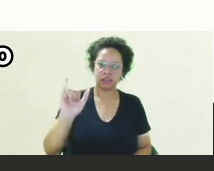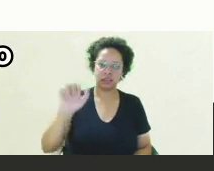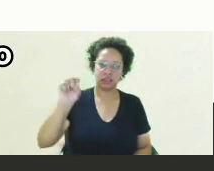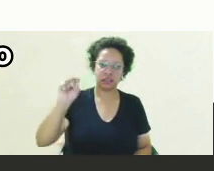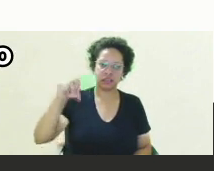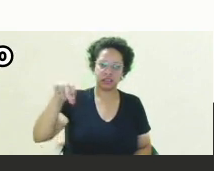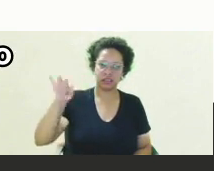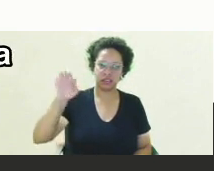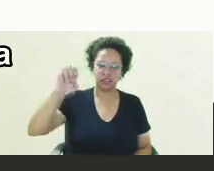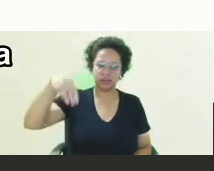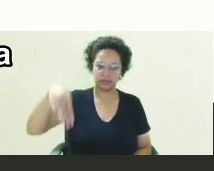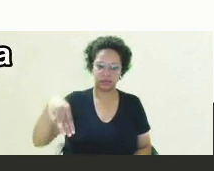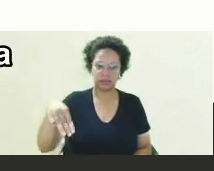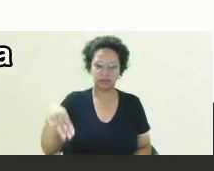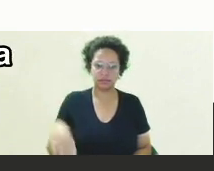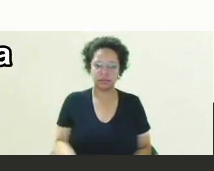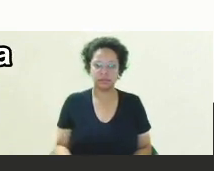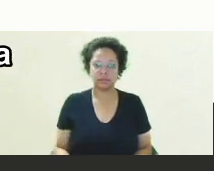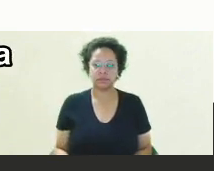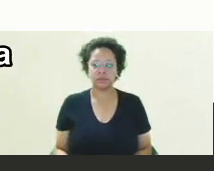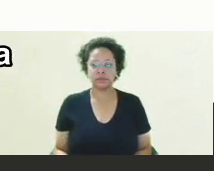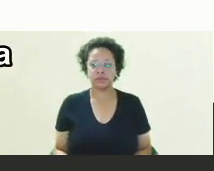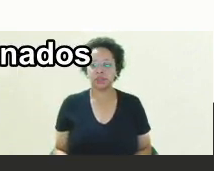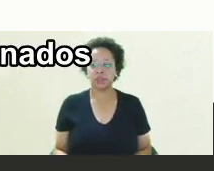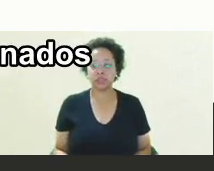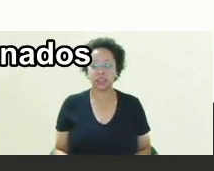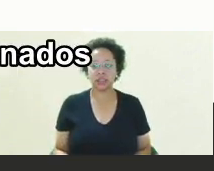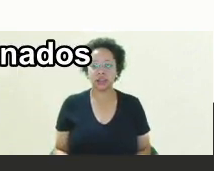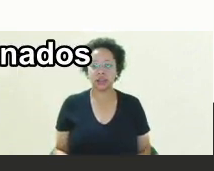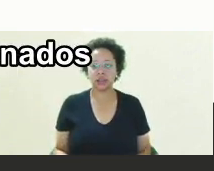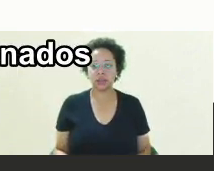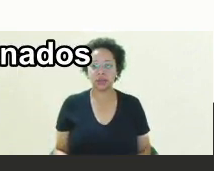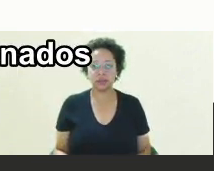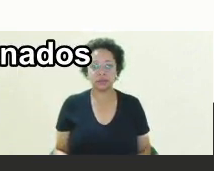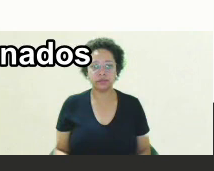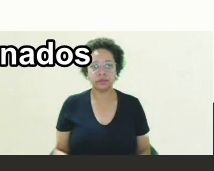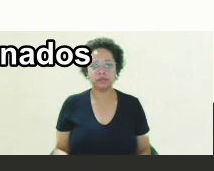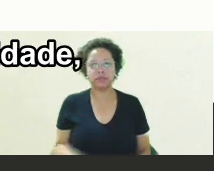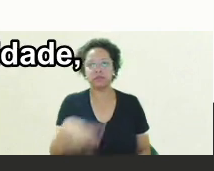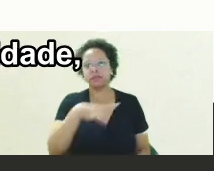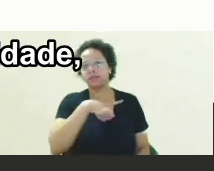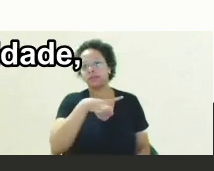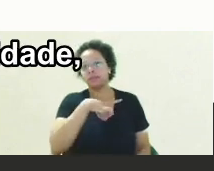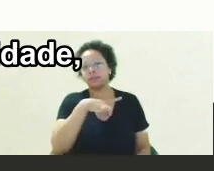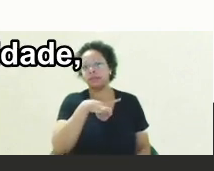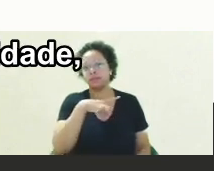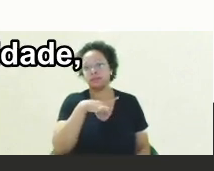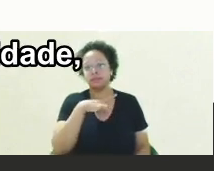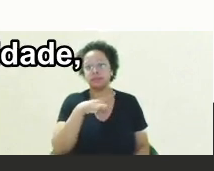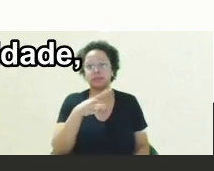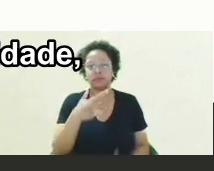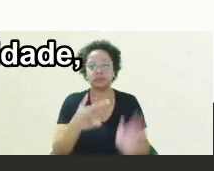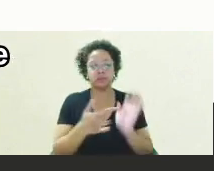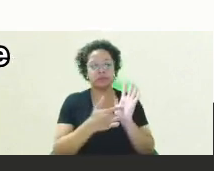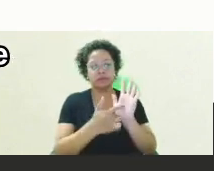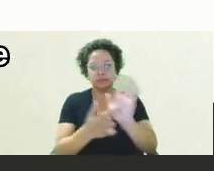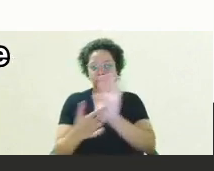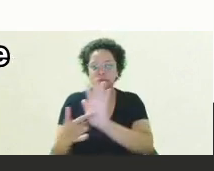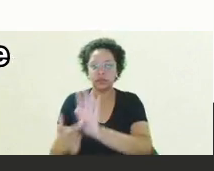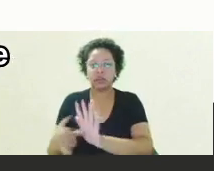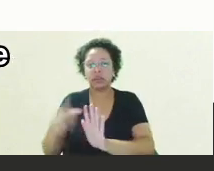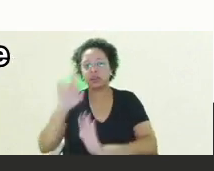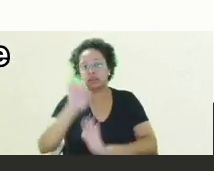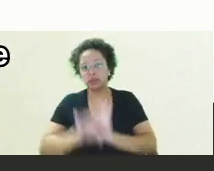Essa família, esse núcleo familiar, e também enfrenta questões e problemas relacionados à documentação, à